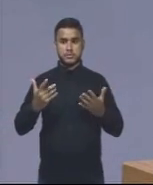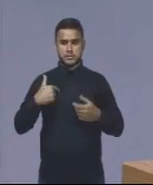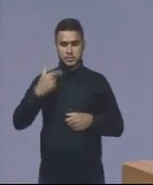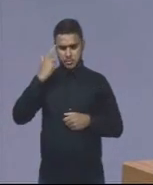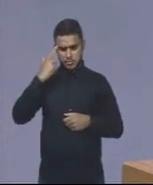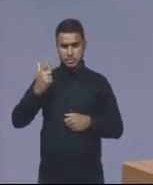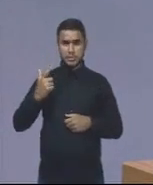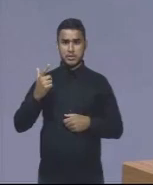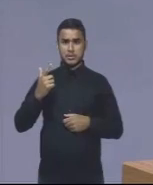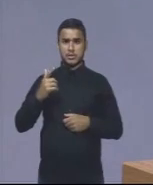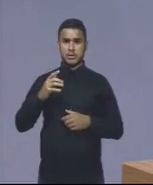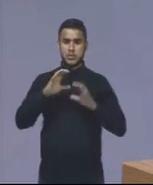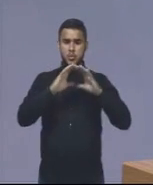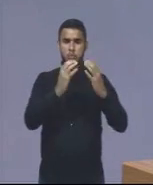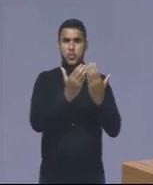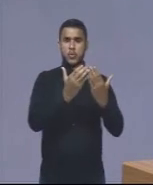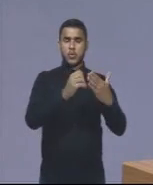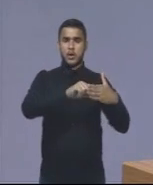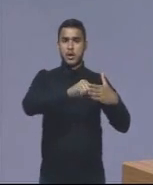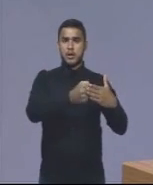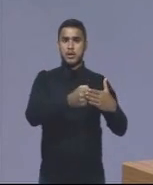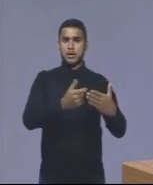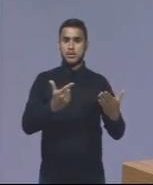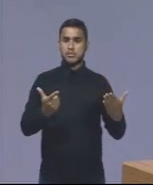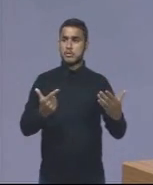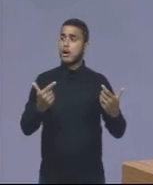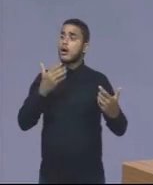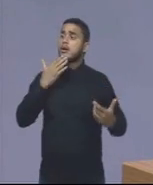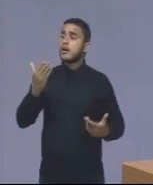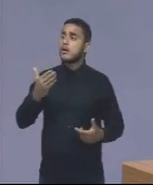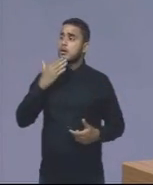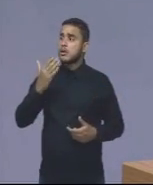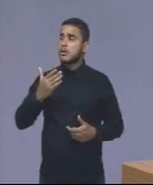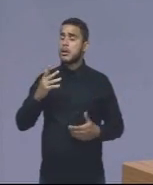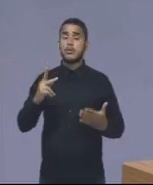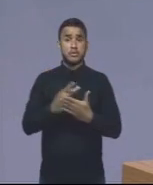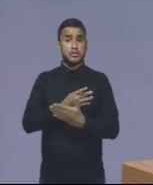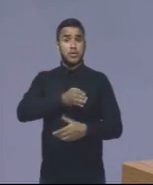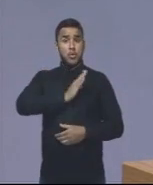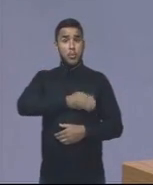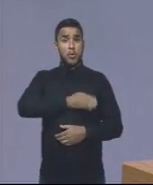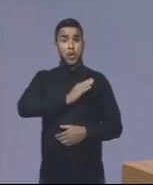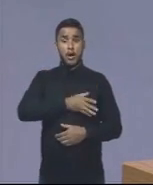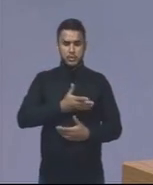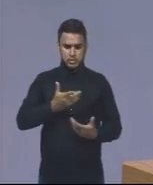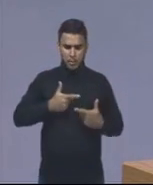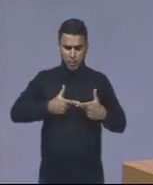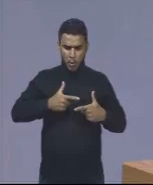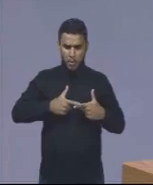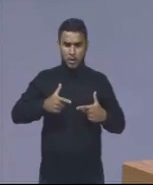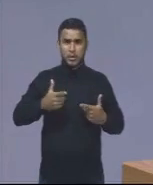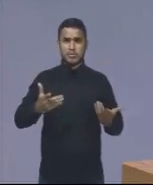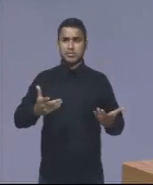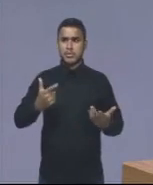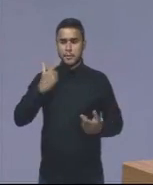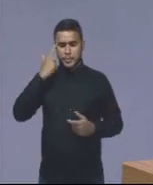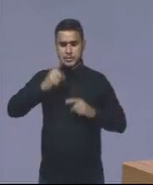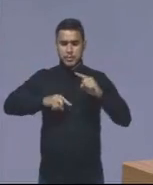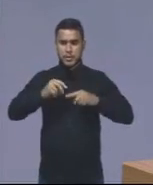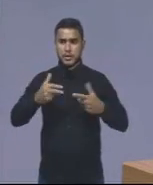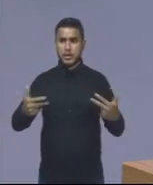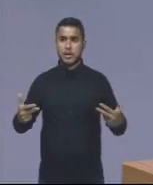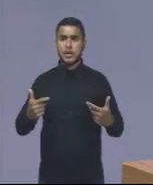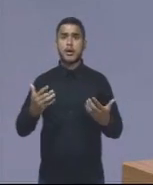num quarto, trancado a chave e ninguém achou a chave. E o médico morreu. É uma besteira aparentemente, mas não é, porque é uma